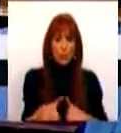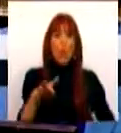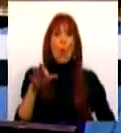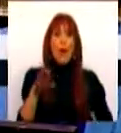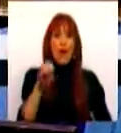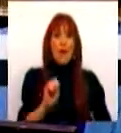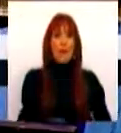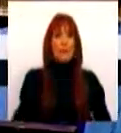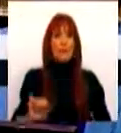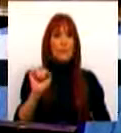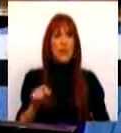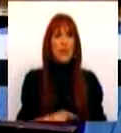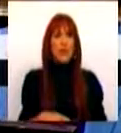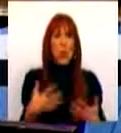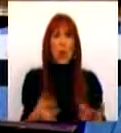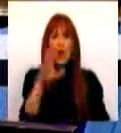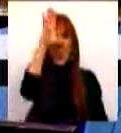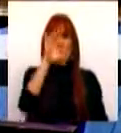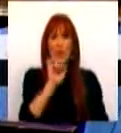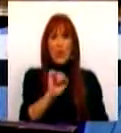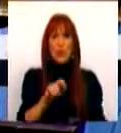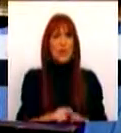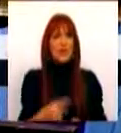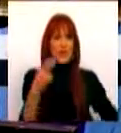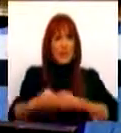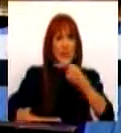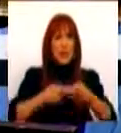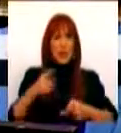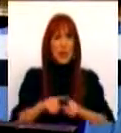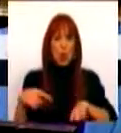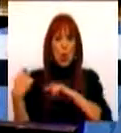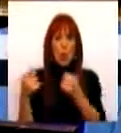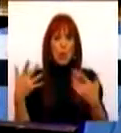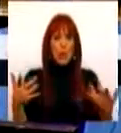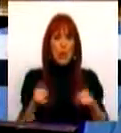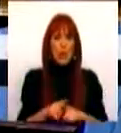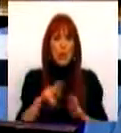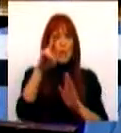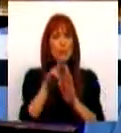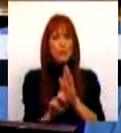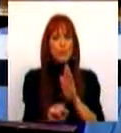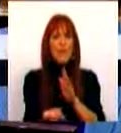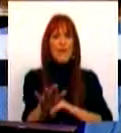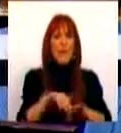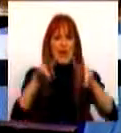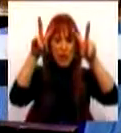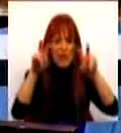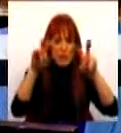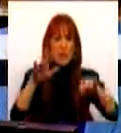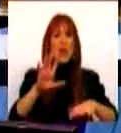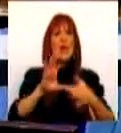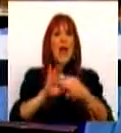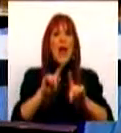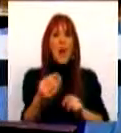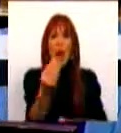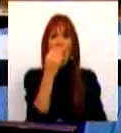Partido Socialista e do atual Governo a apreciação, o debate e a regulamentação de temas relacionados